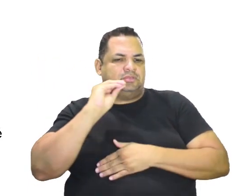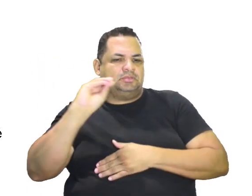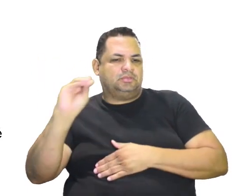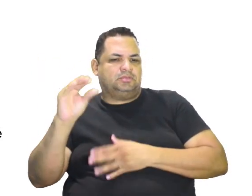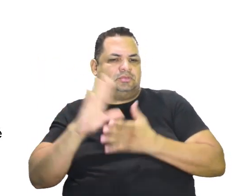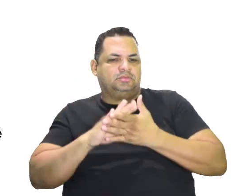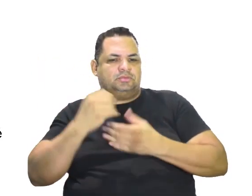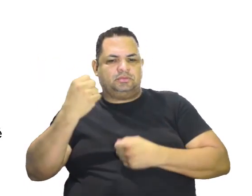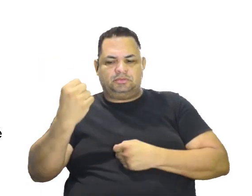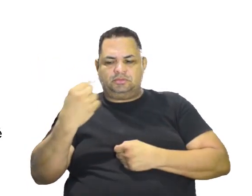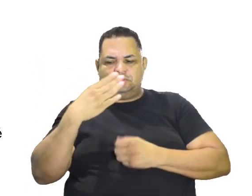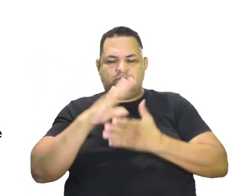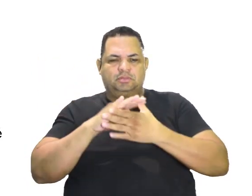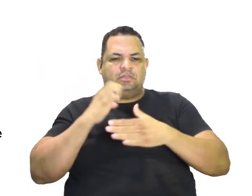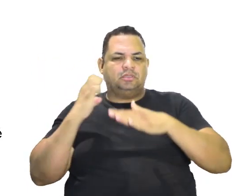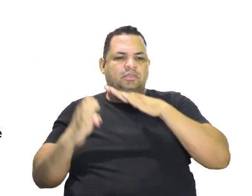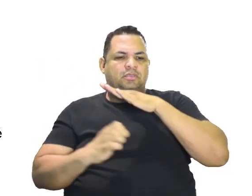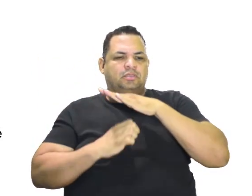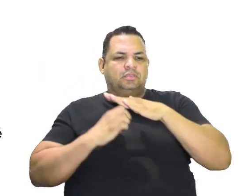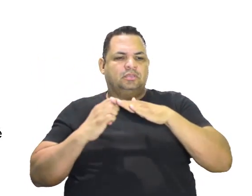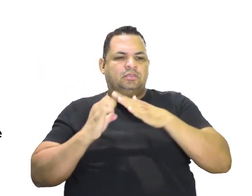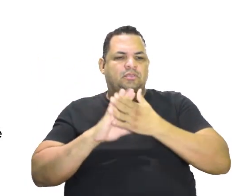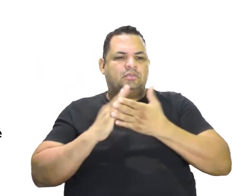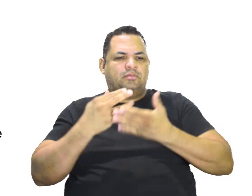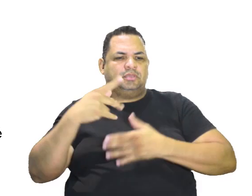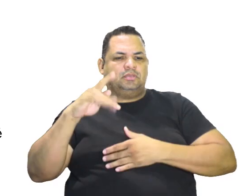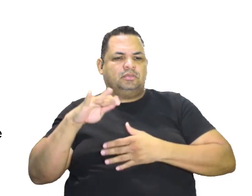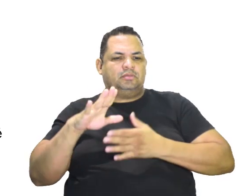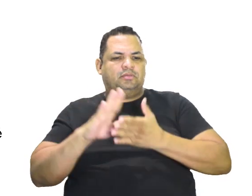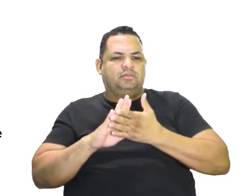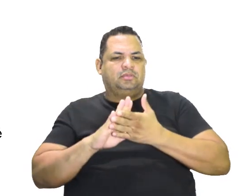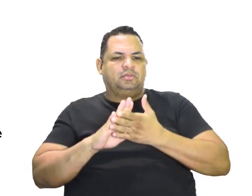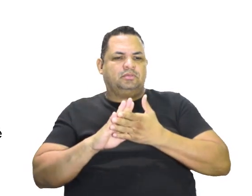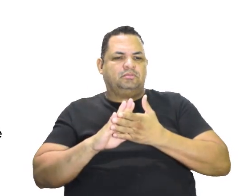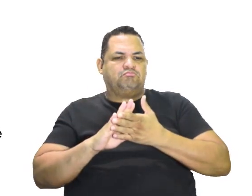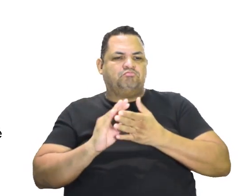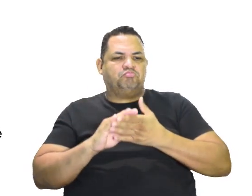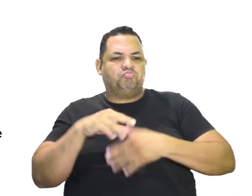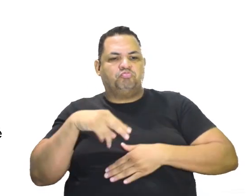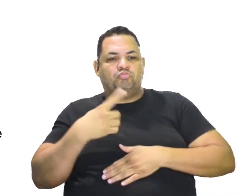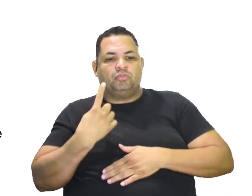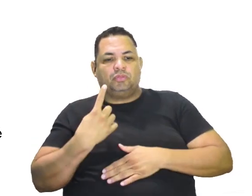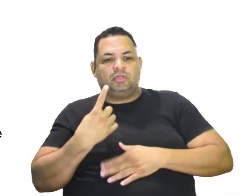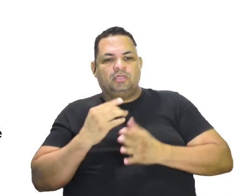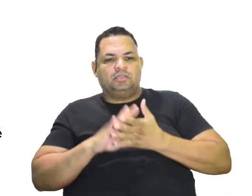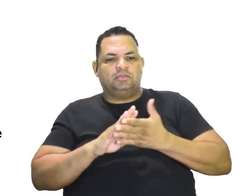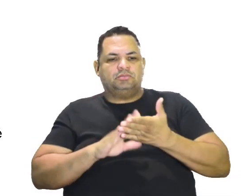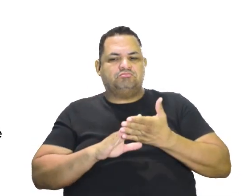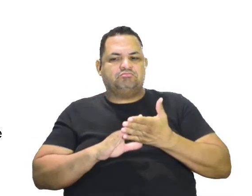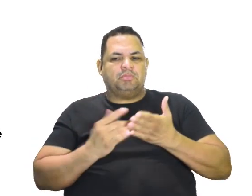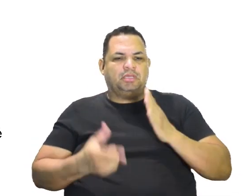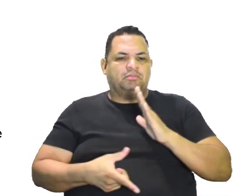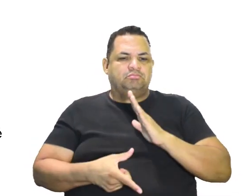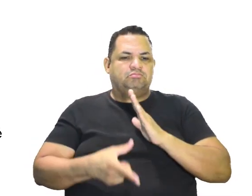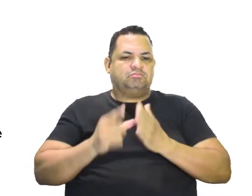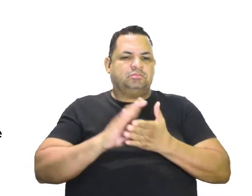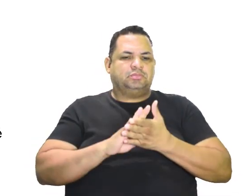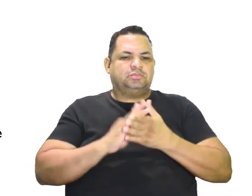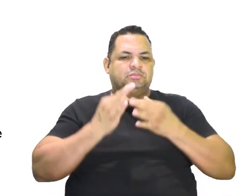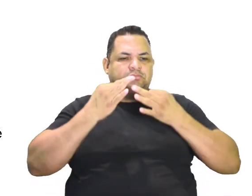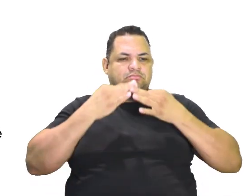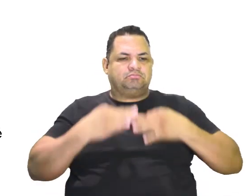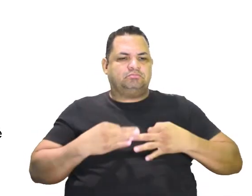empresa, pasma da turma feminil que nada. Uma que as mais precede em